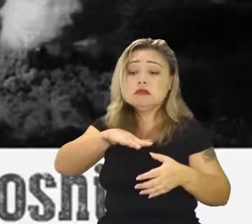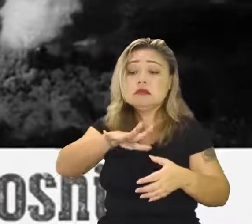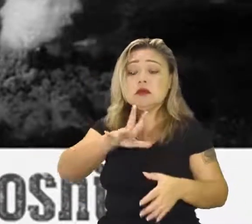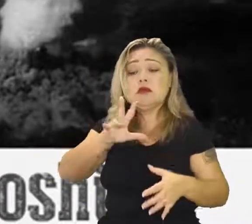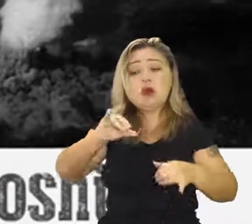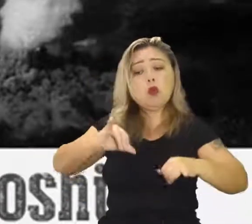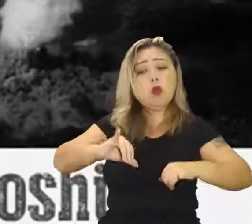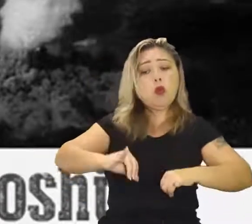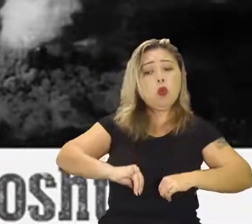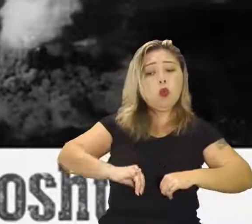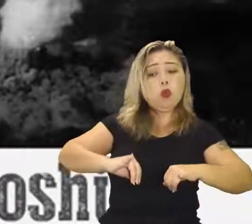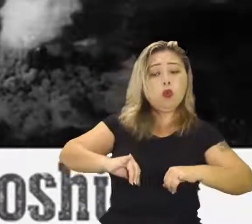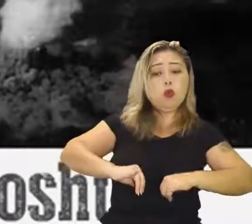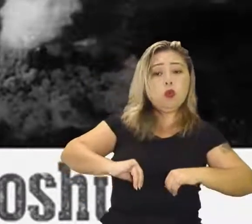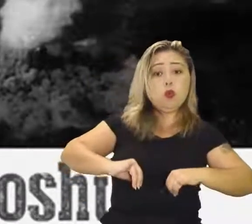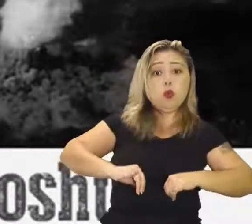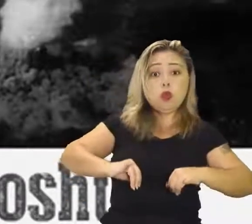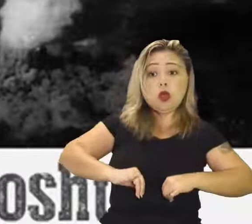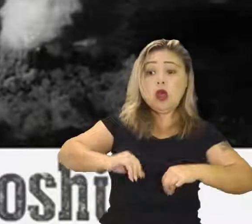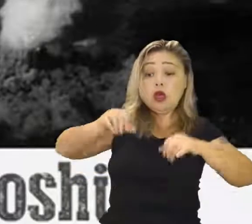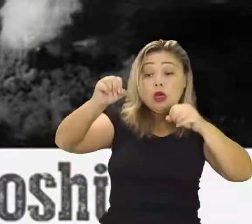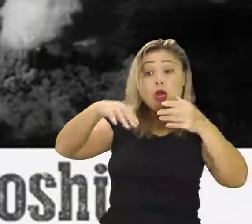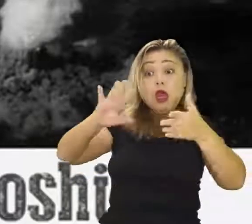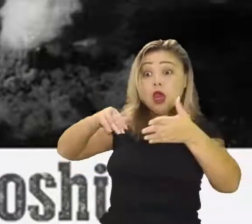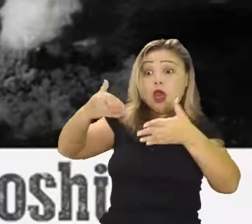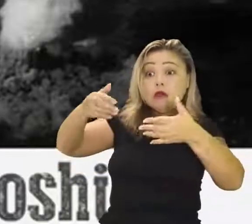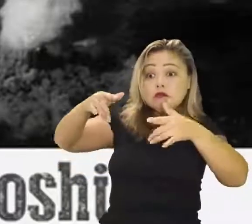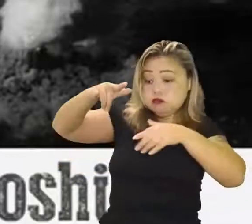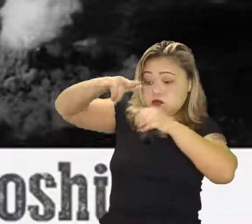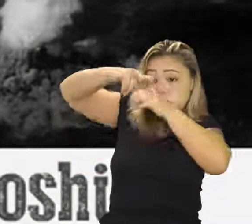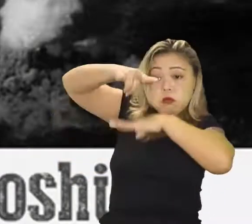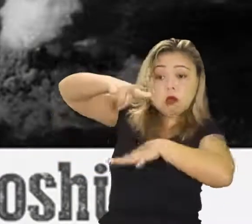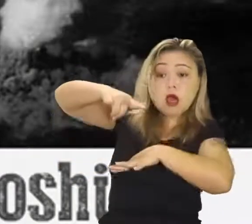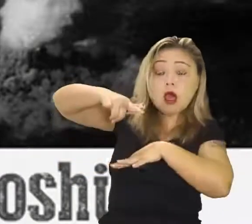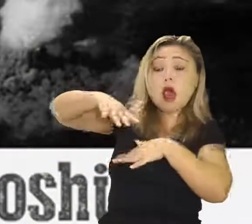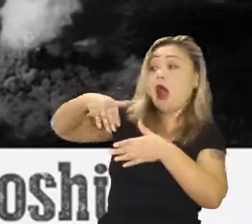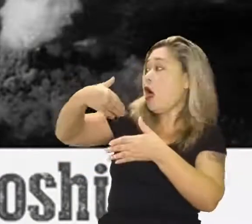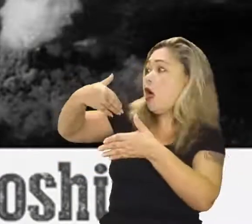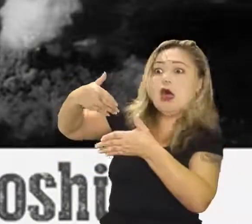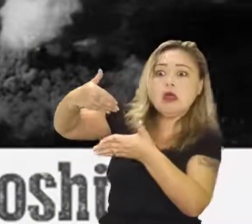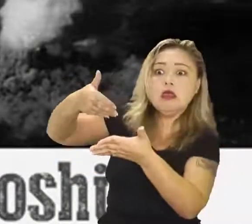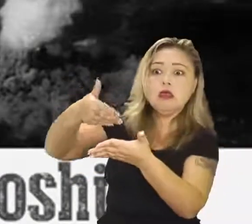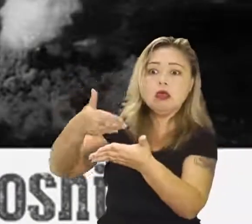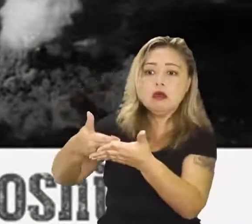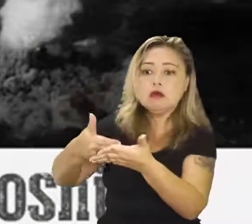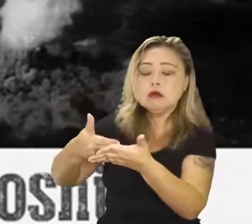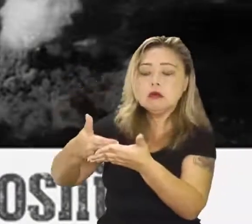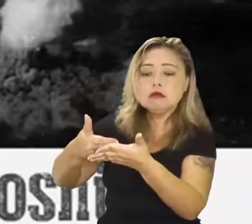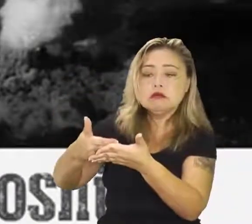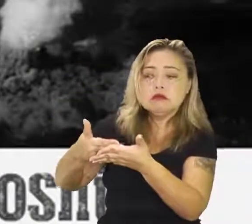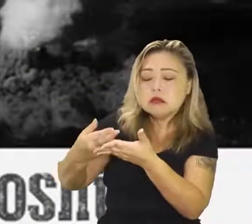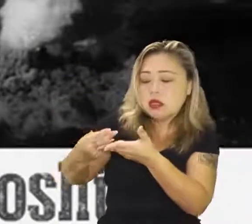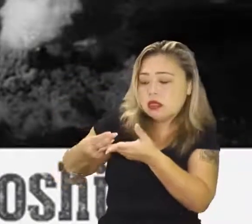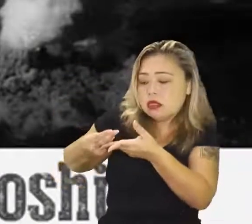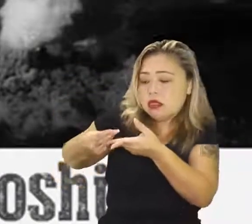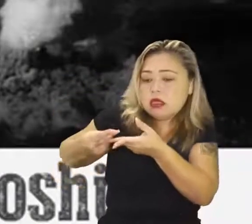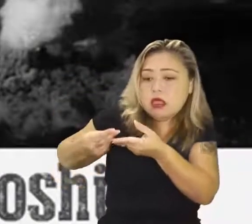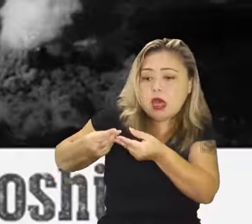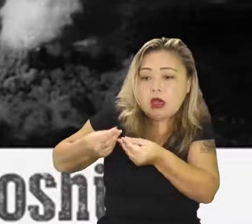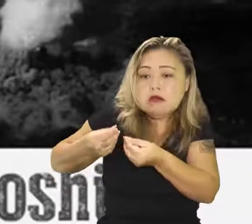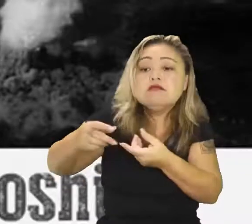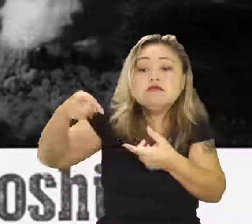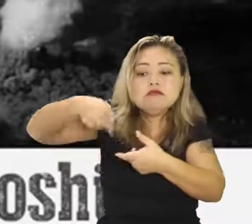sofre com esse ataque. Ataque esse que até hoje deixa vestígios na cidade e na